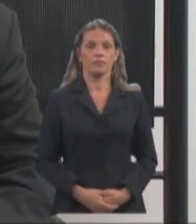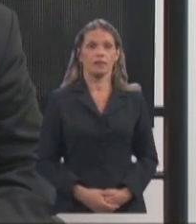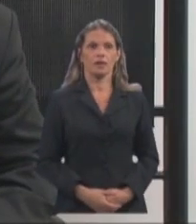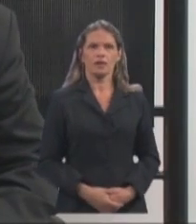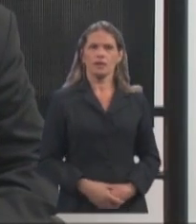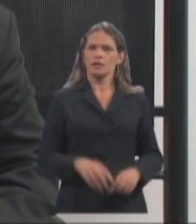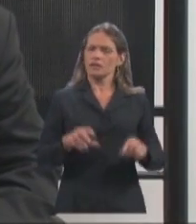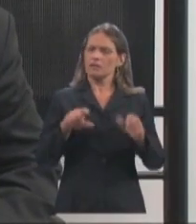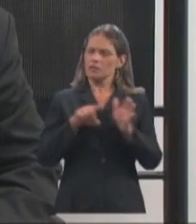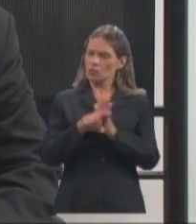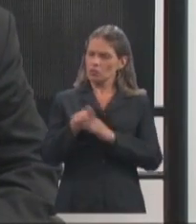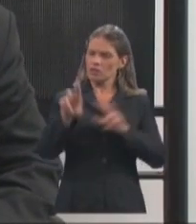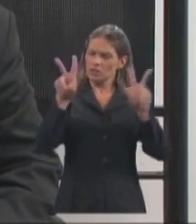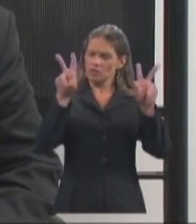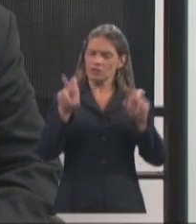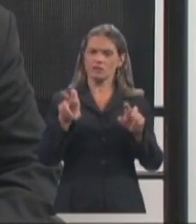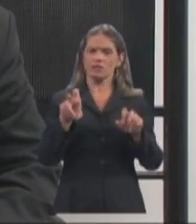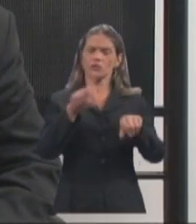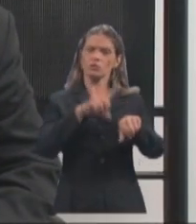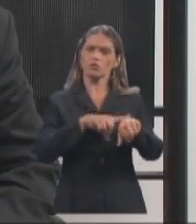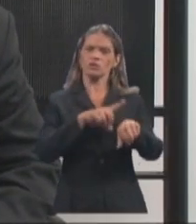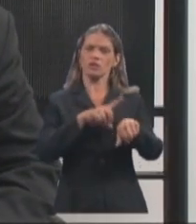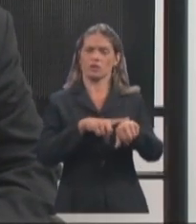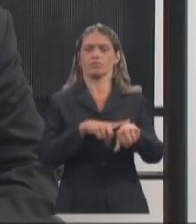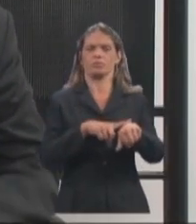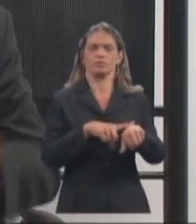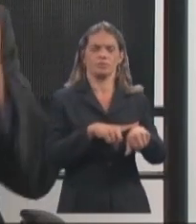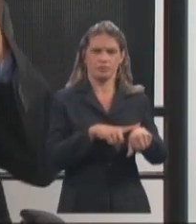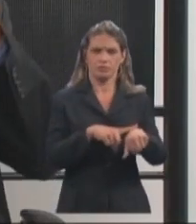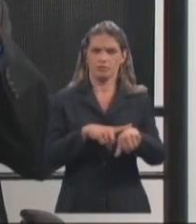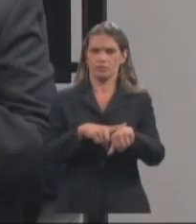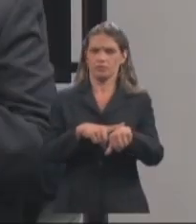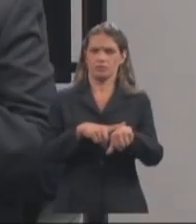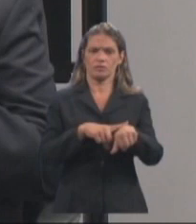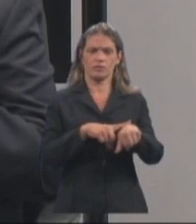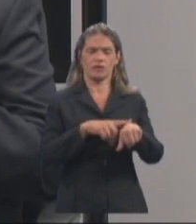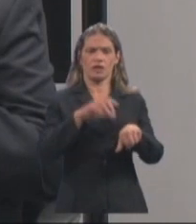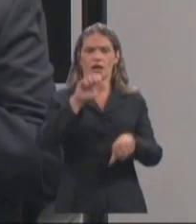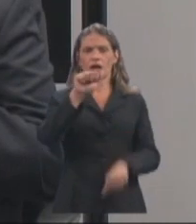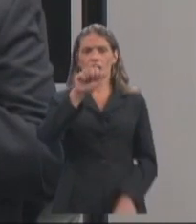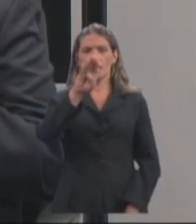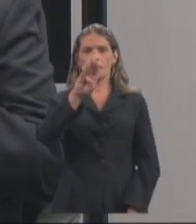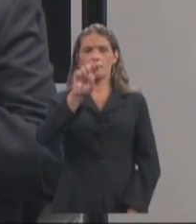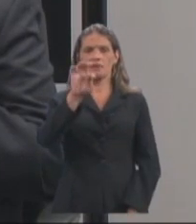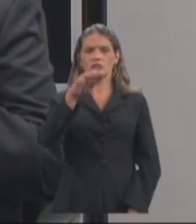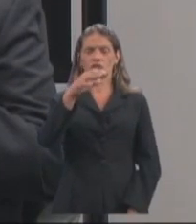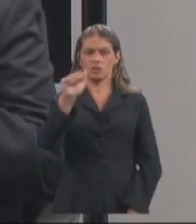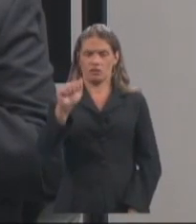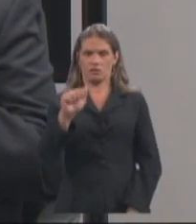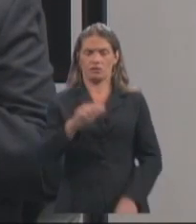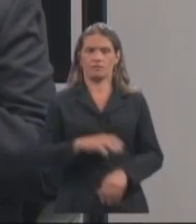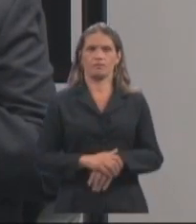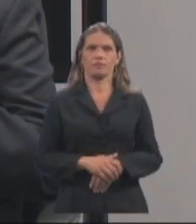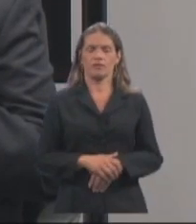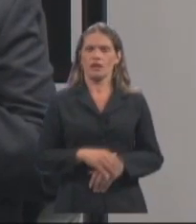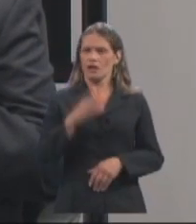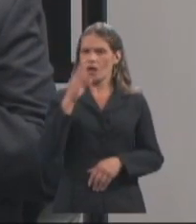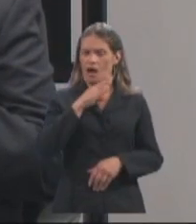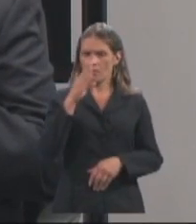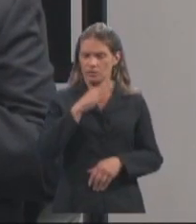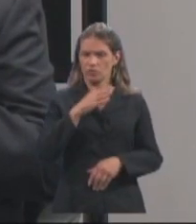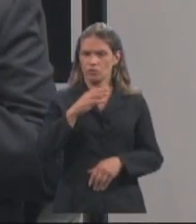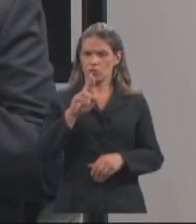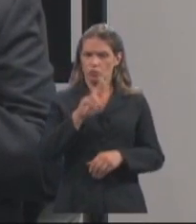tempo do efeito e da abstinência da droga é o o efeito é rápido é 20 30 minutos já